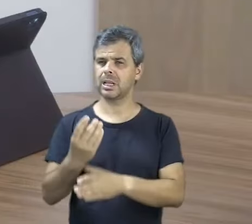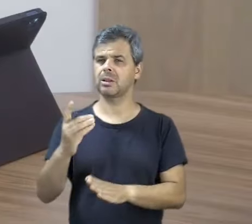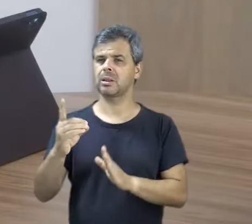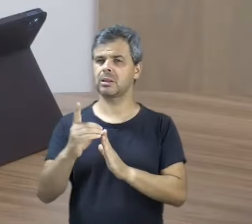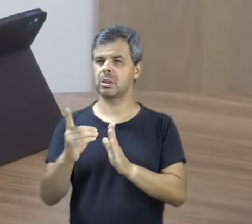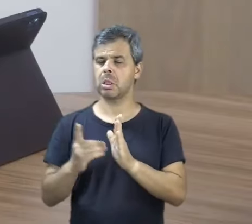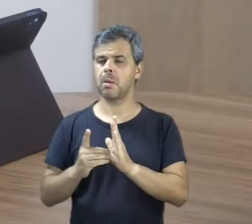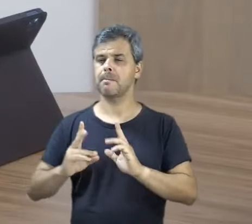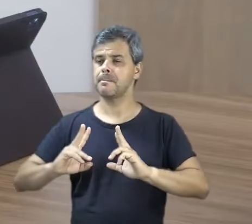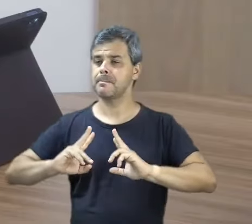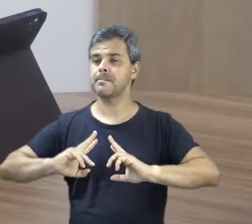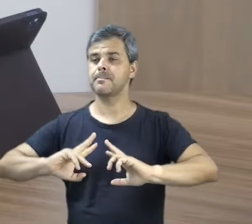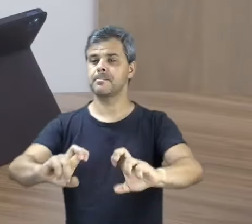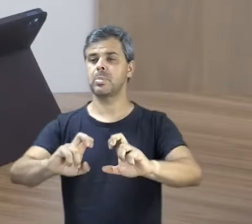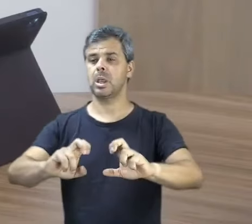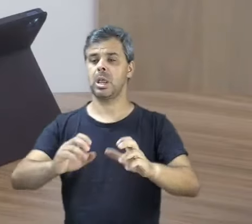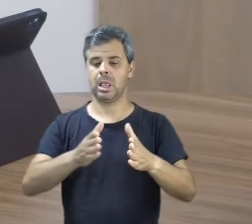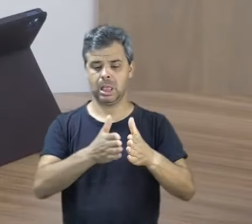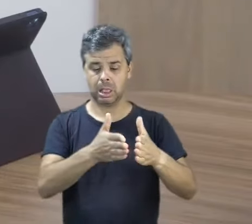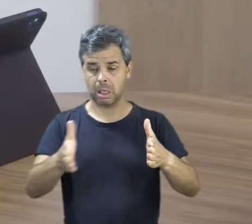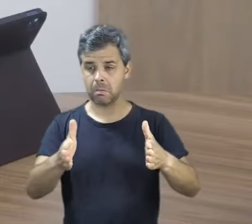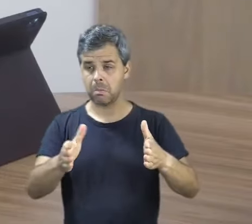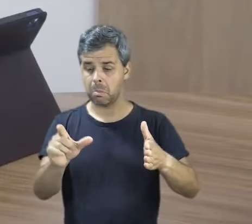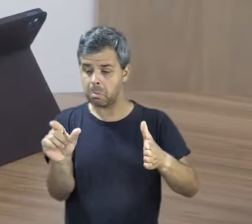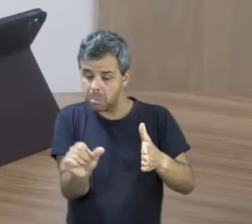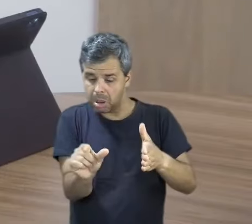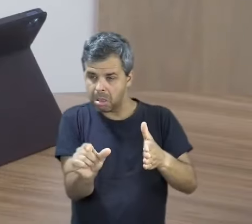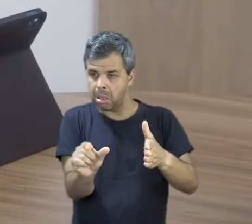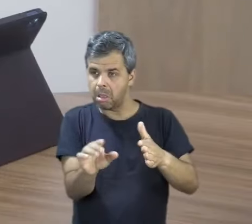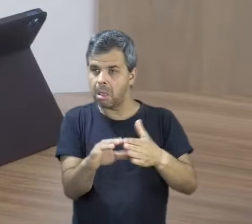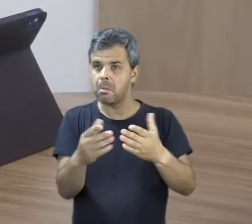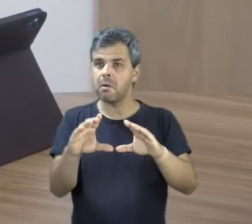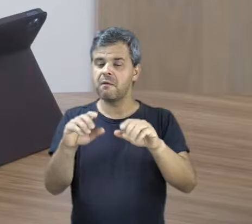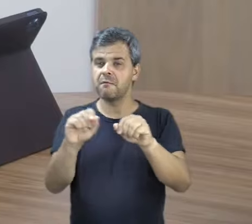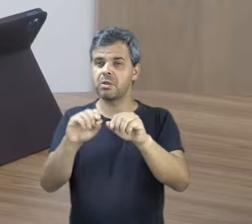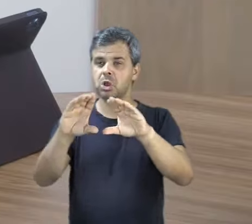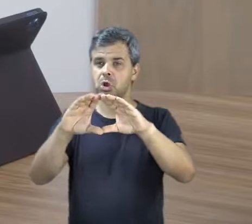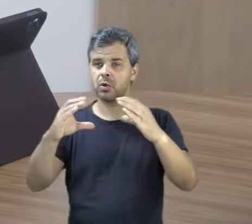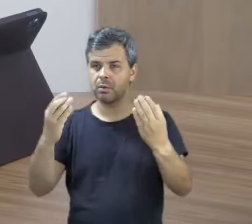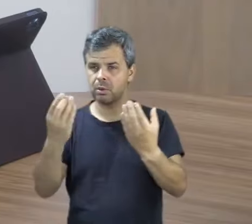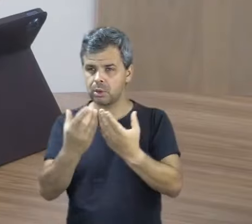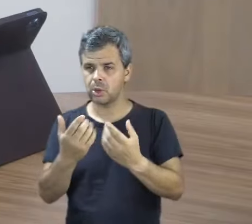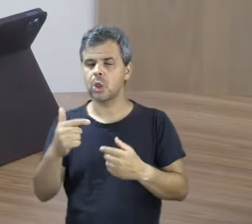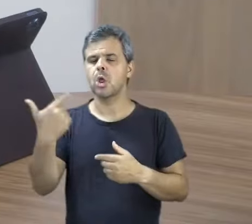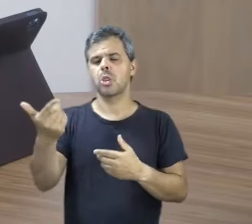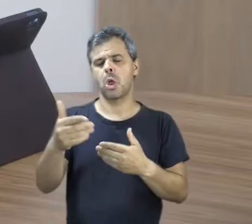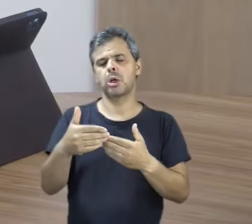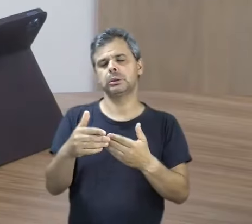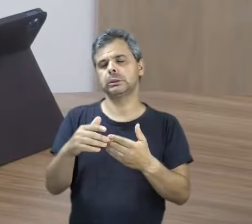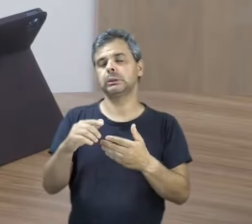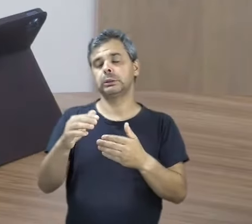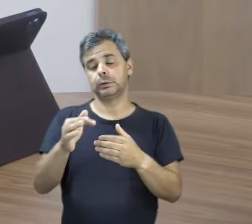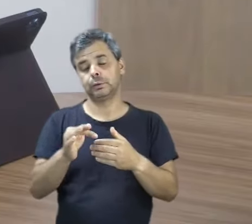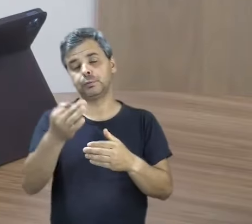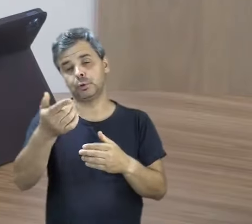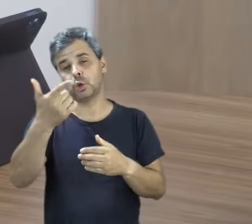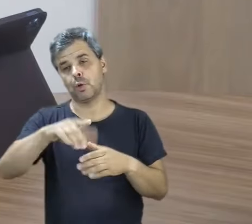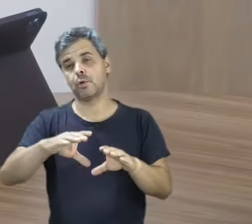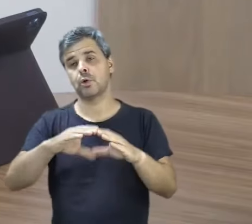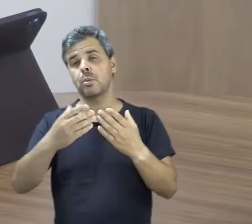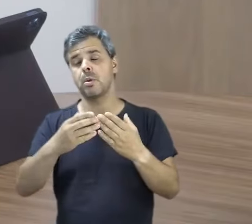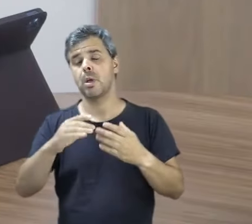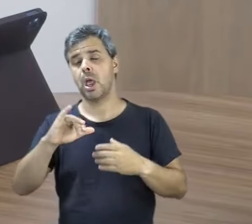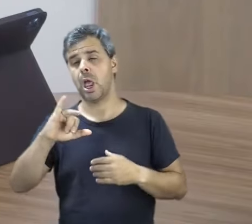gente identificou que o prazo era curto para fazer aquela conferência naquele momento, então a gente adia a conferência que estava prevista para